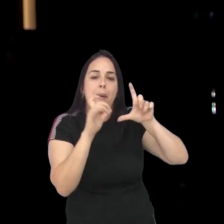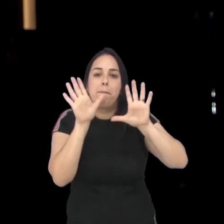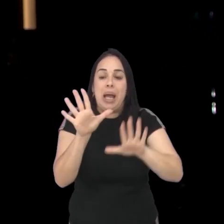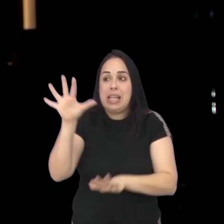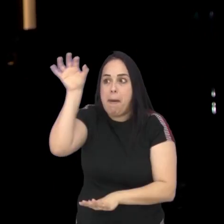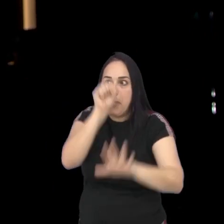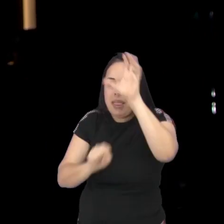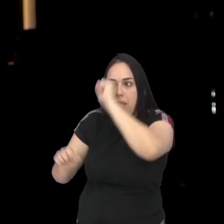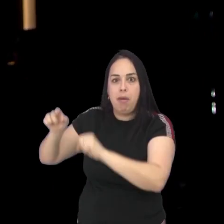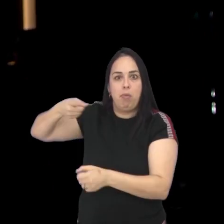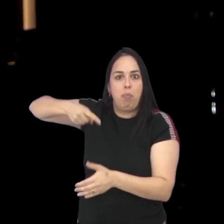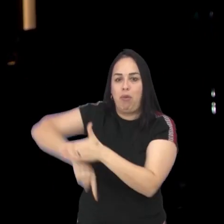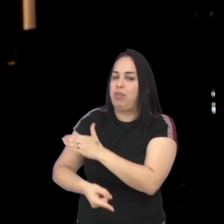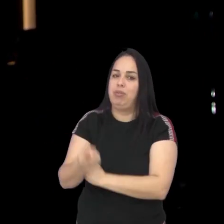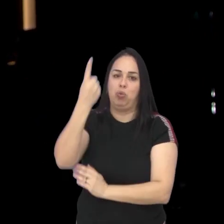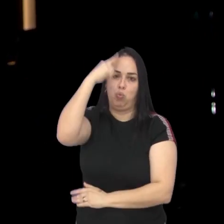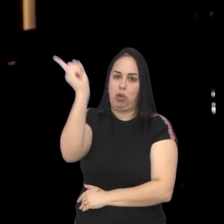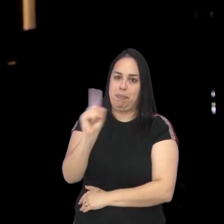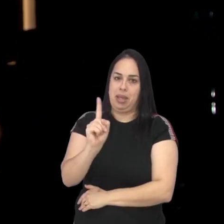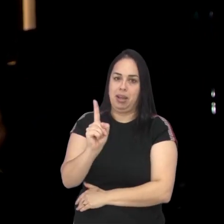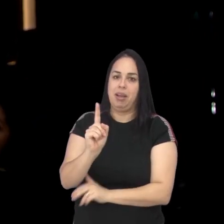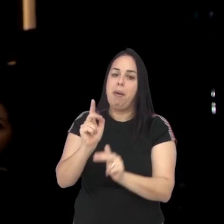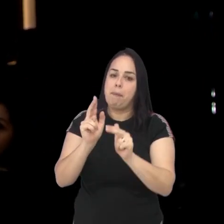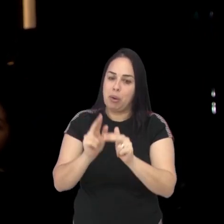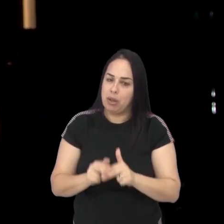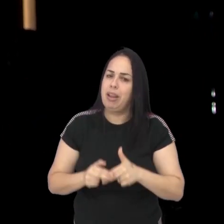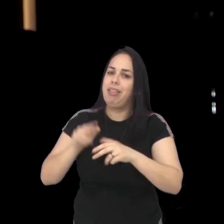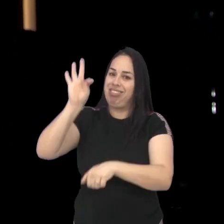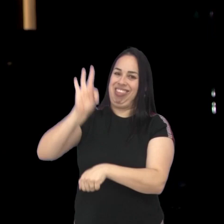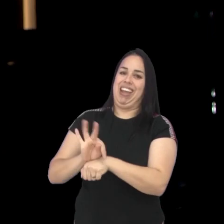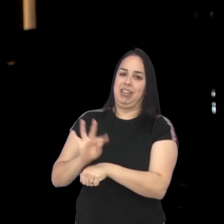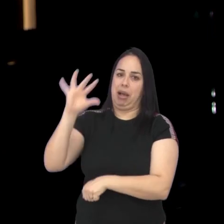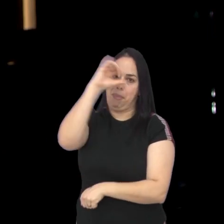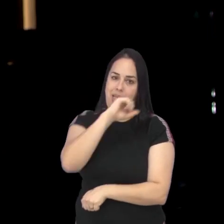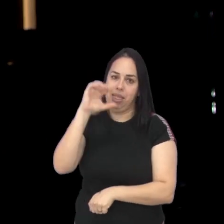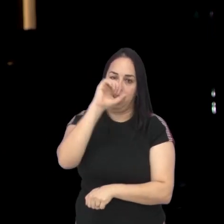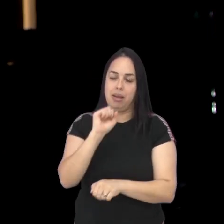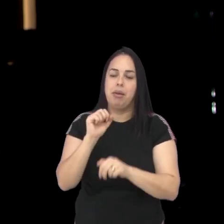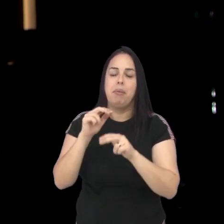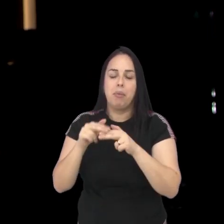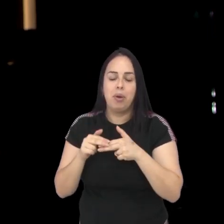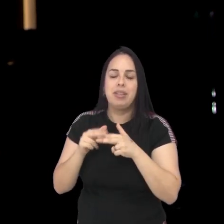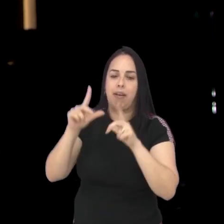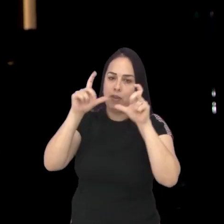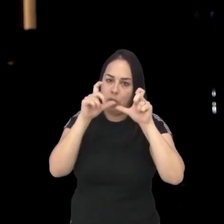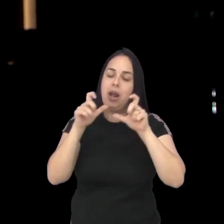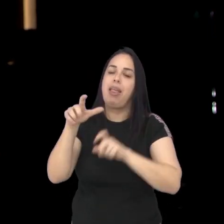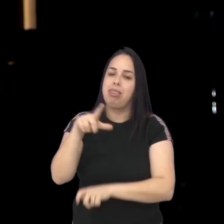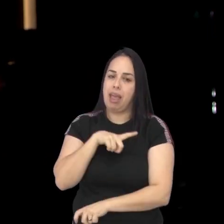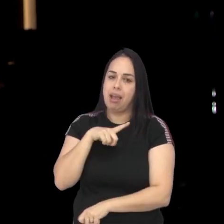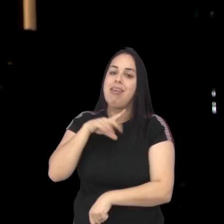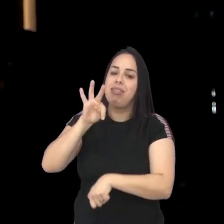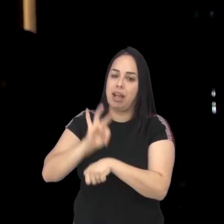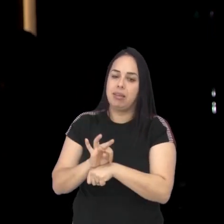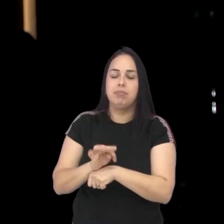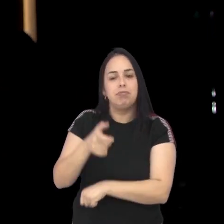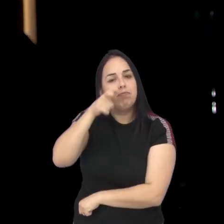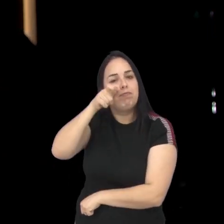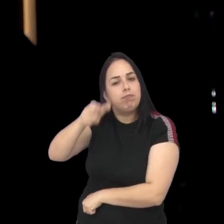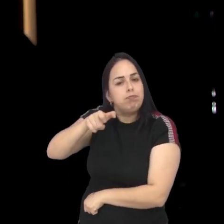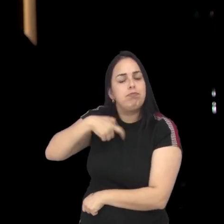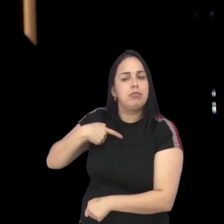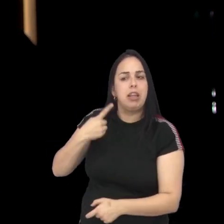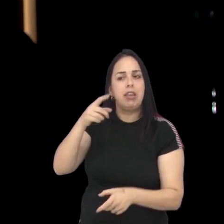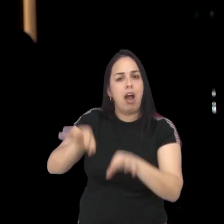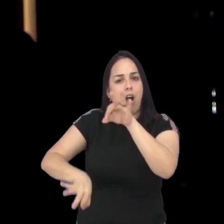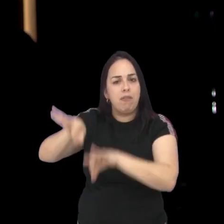nas técnicas que são necessárias. Existe técnica para isso. Tudo tem técnica, né? Então a fotografia eu imagino que tenha também. Então me interessei